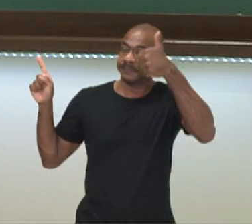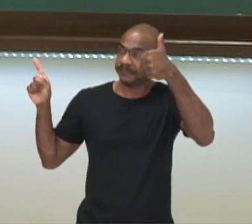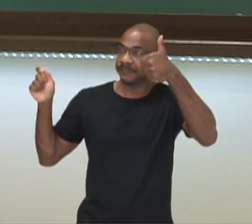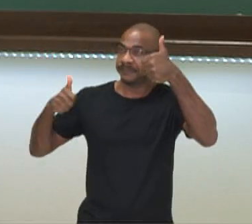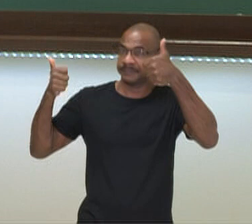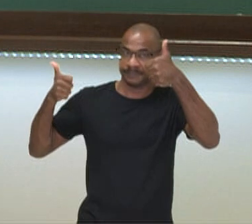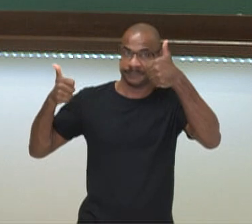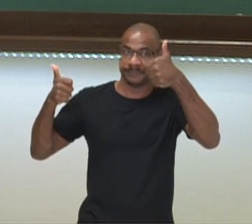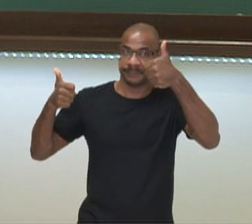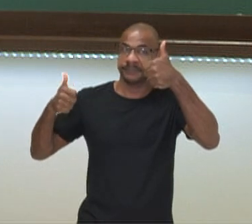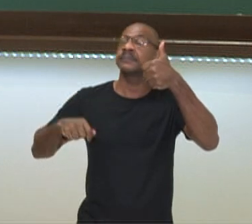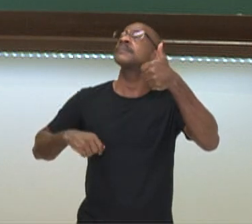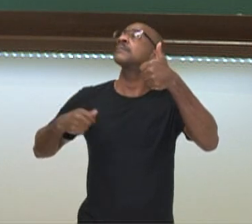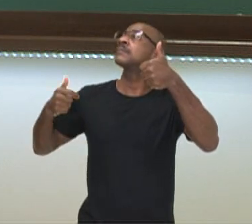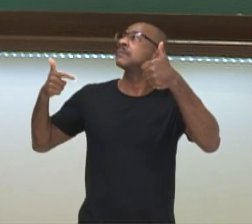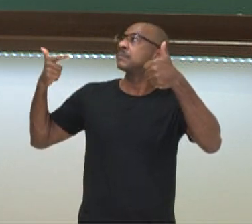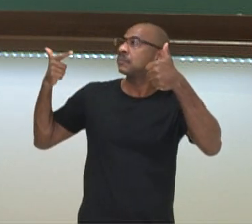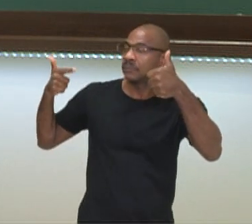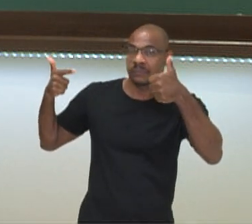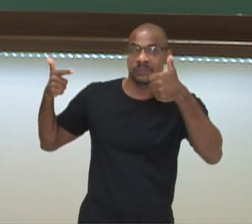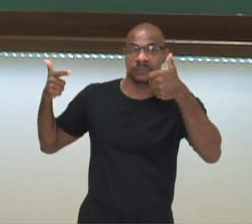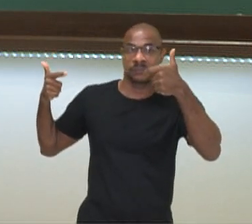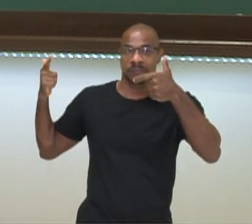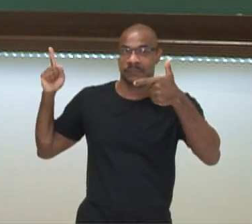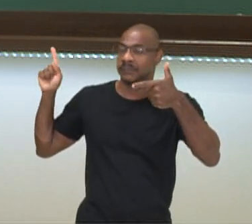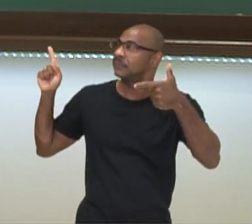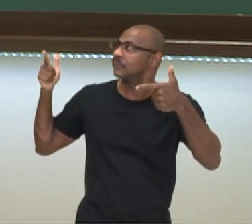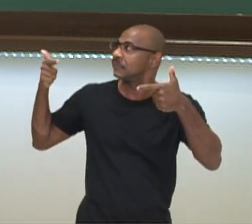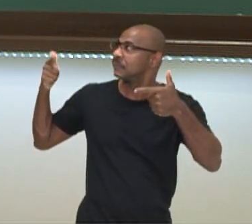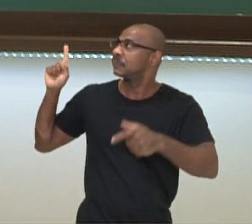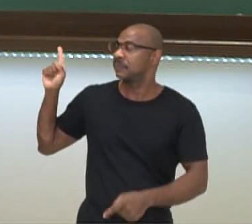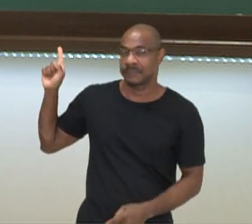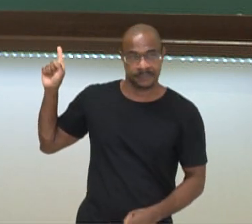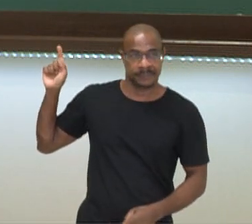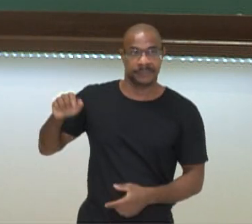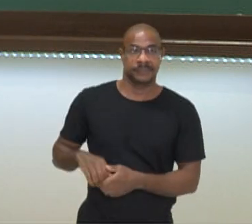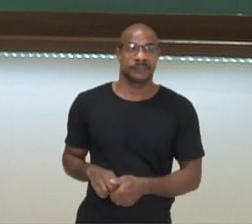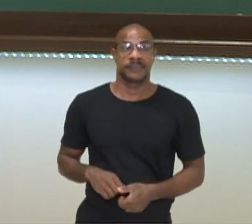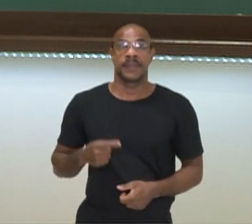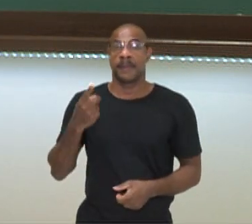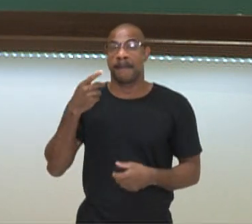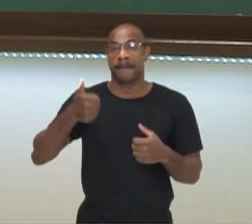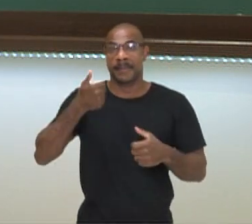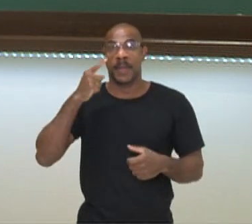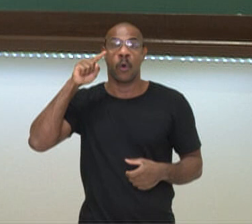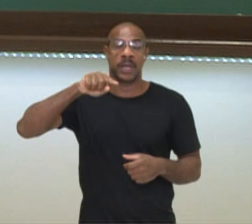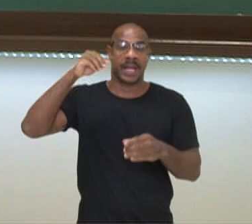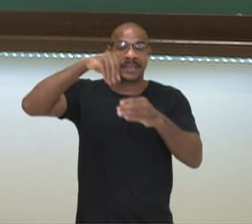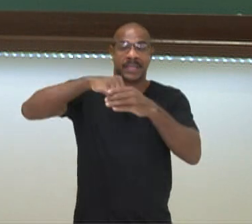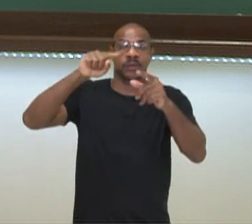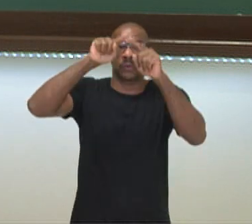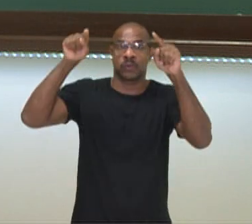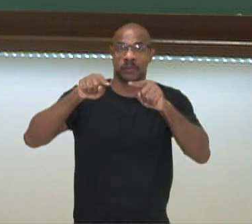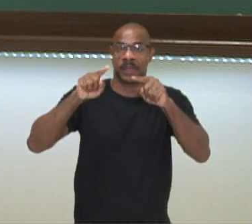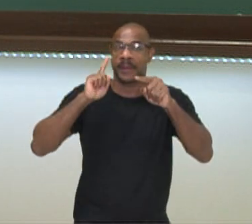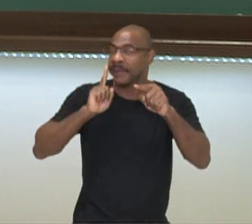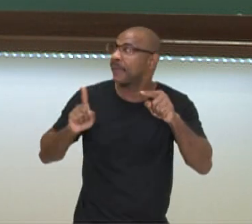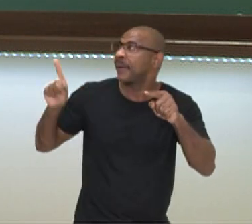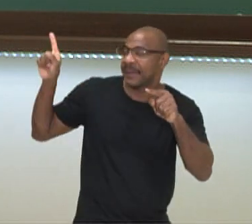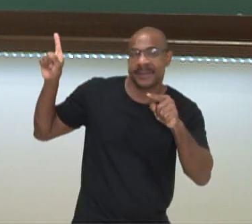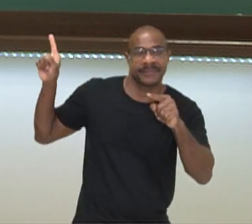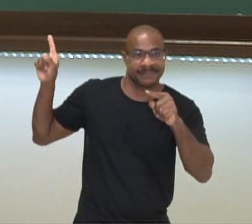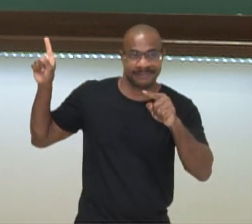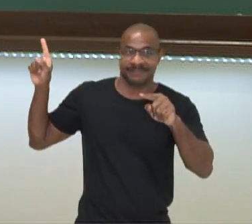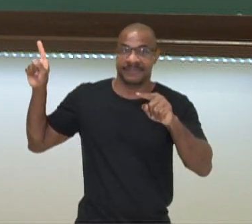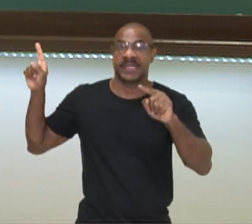apareceu parênteses, apareceu colchetes, eu vou olhar primeiro o que está dentro dos parênteses. Mas o que eu vou olhar dentro dos